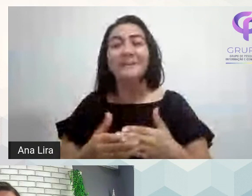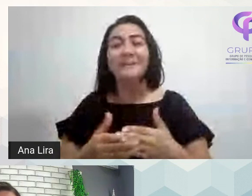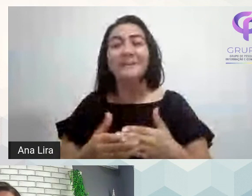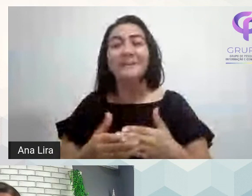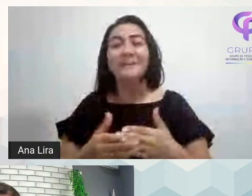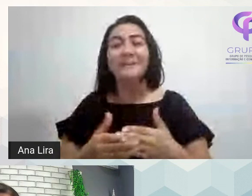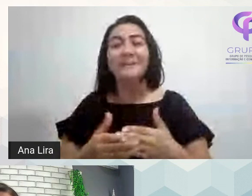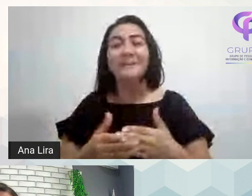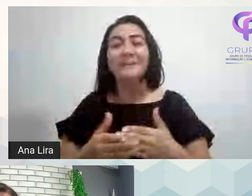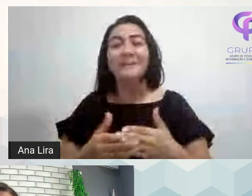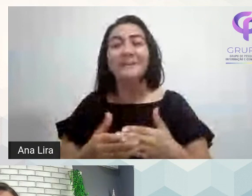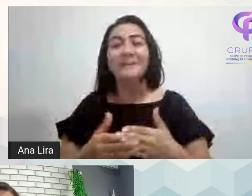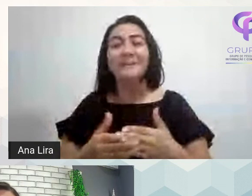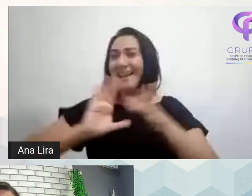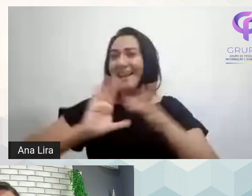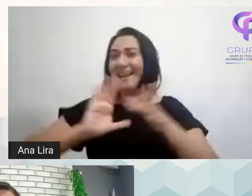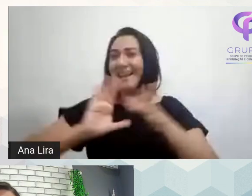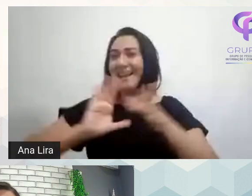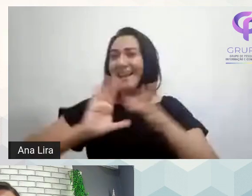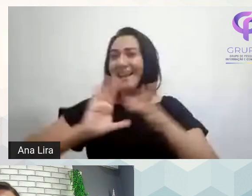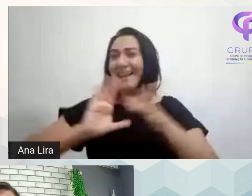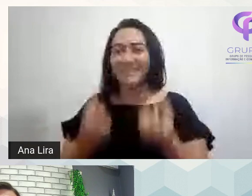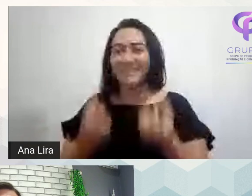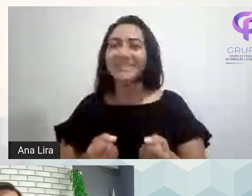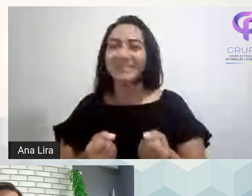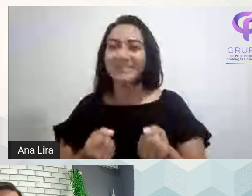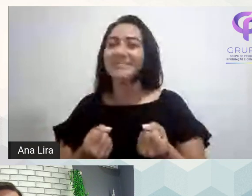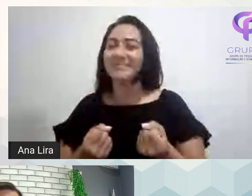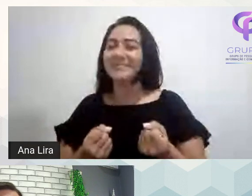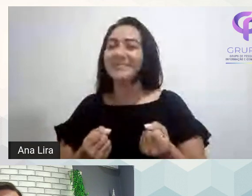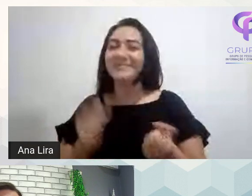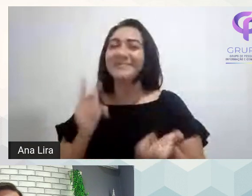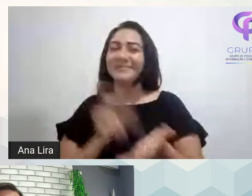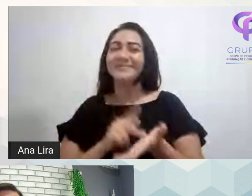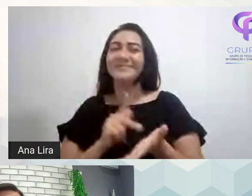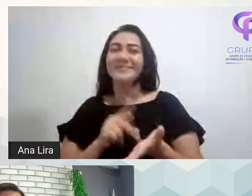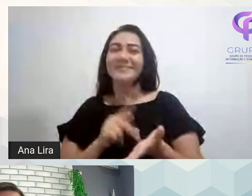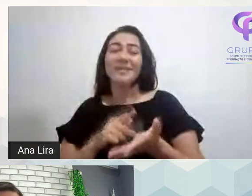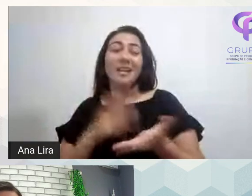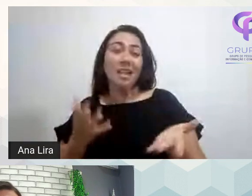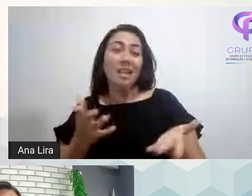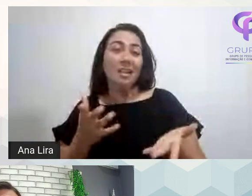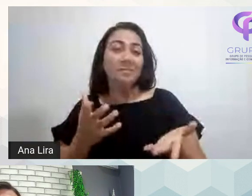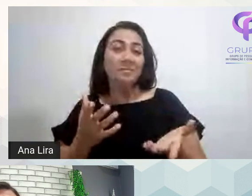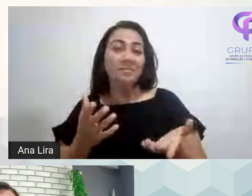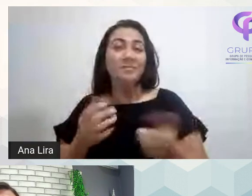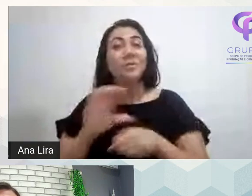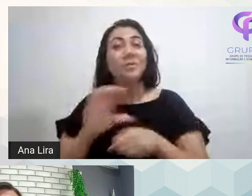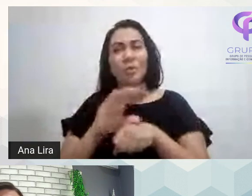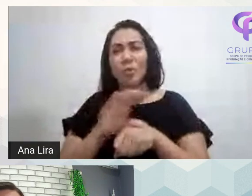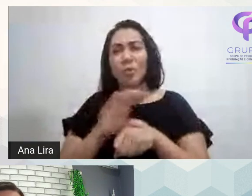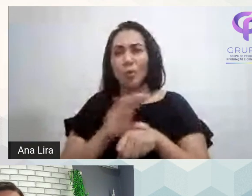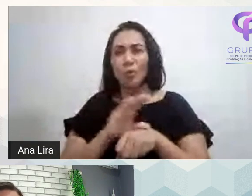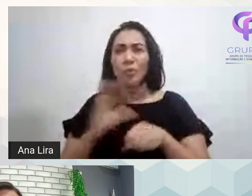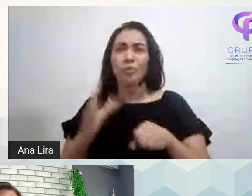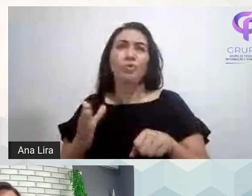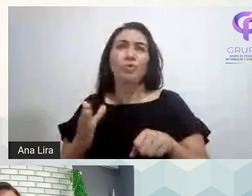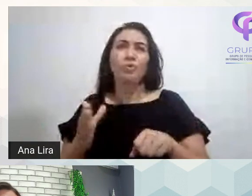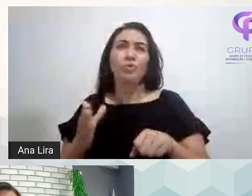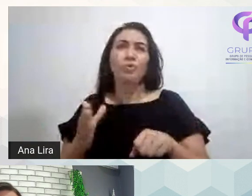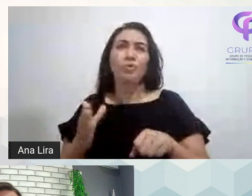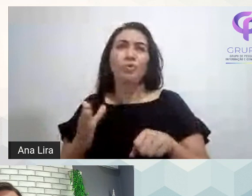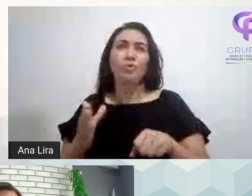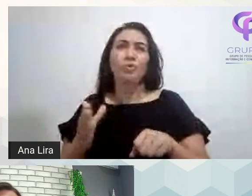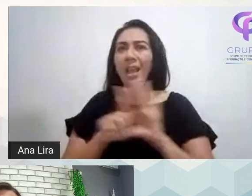precisar de alguma oficina mais voltada para a lei de incentivo à cultura, essas etapas, essas